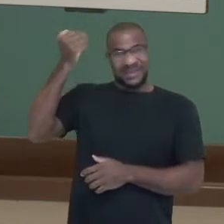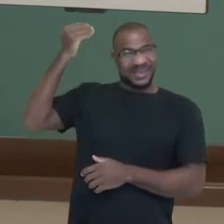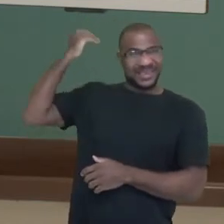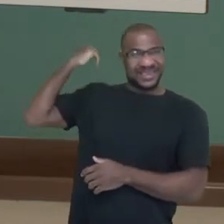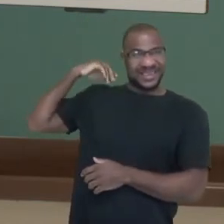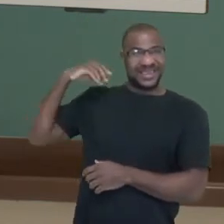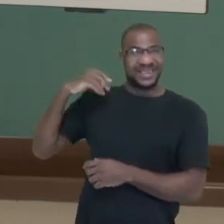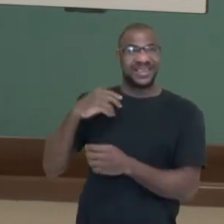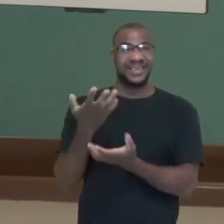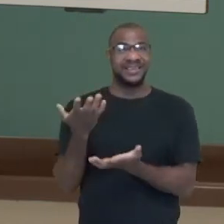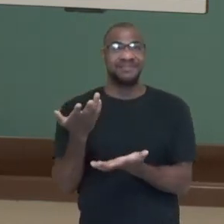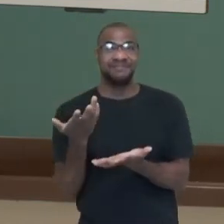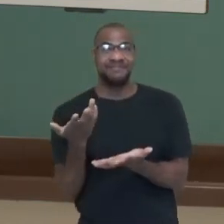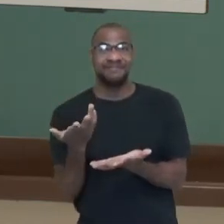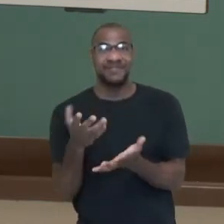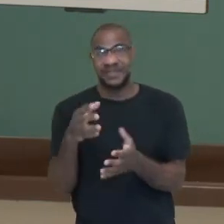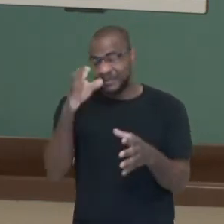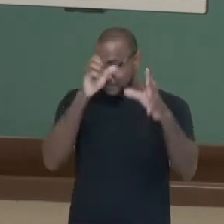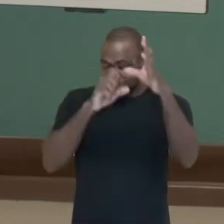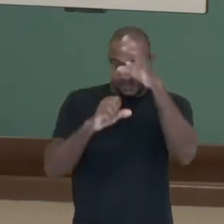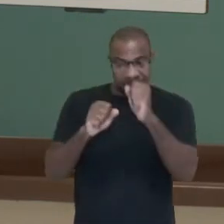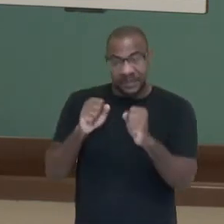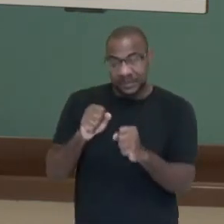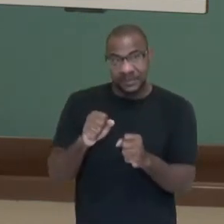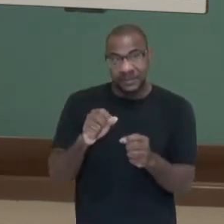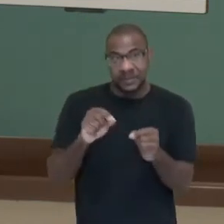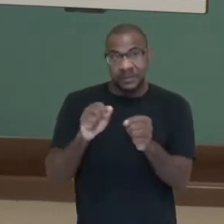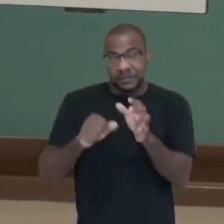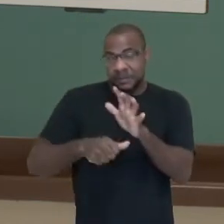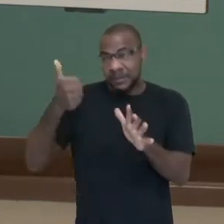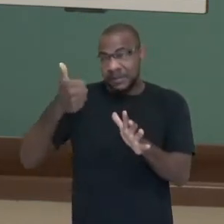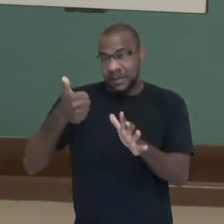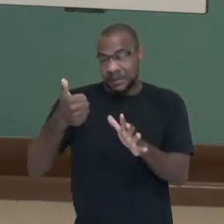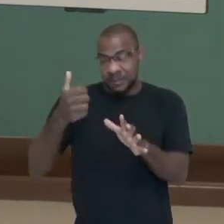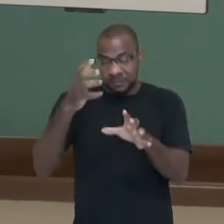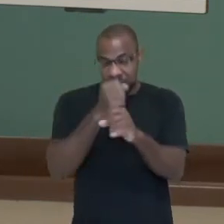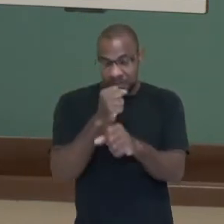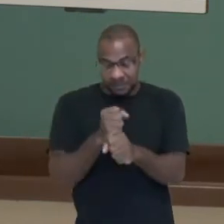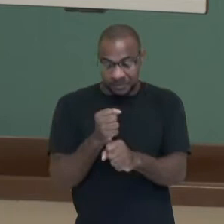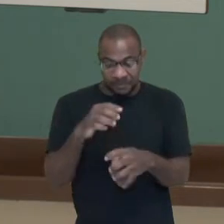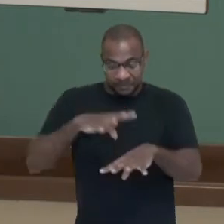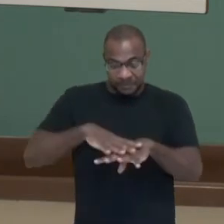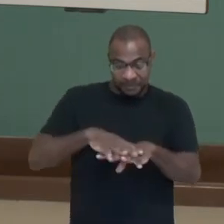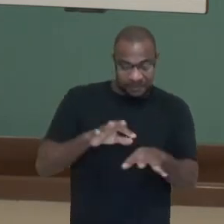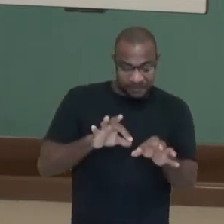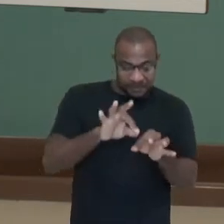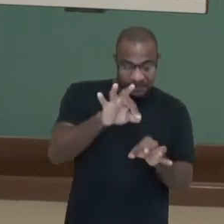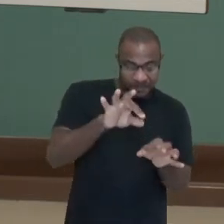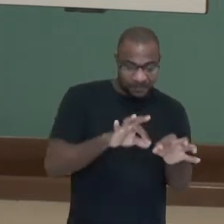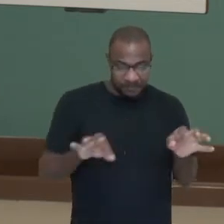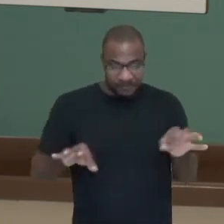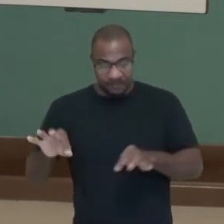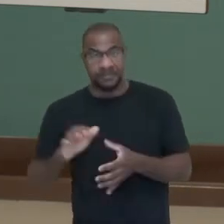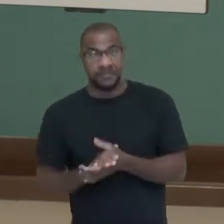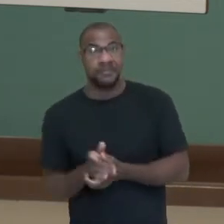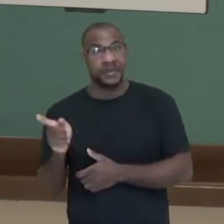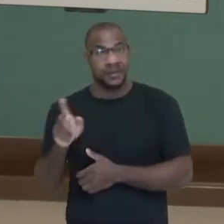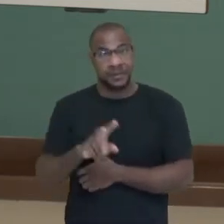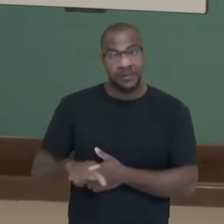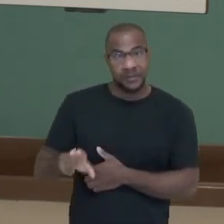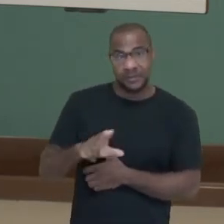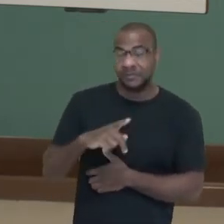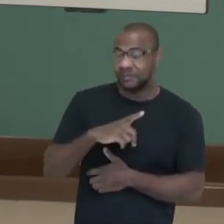fórmulas matemáticas para calcular área. Essas civilizações obtiveram fórmulas exatas